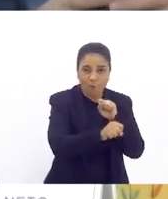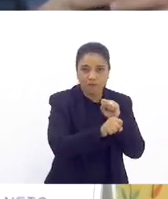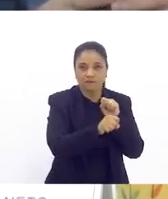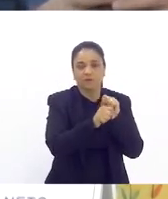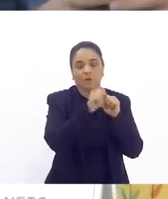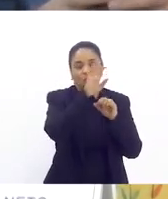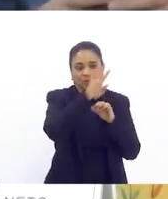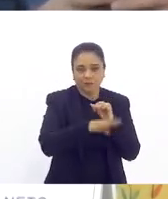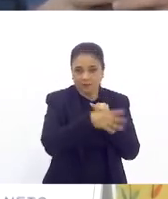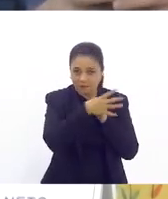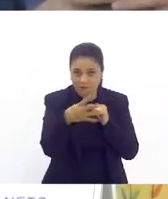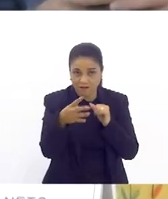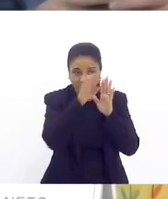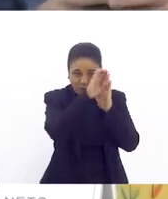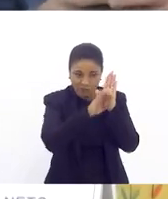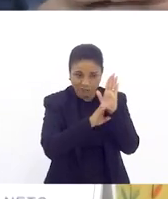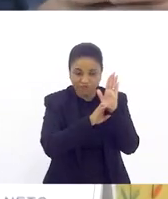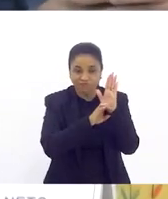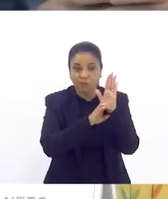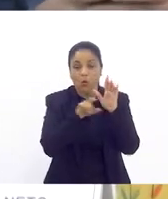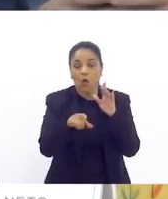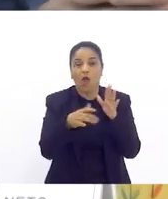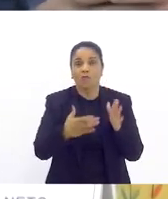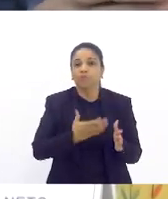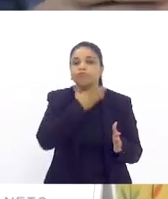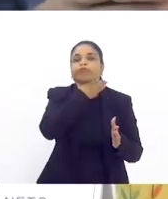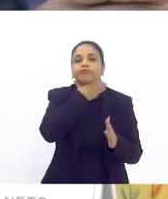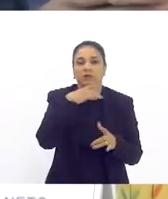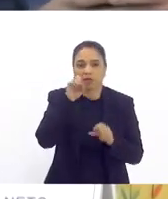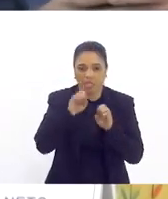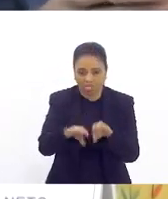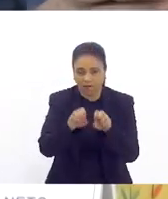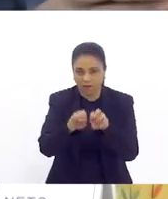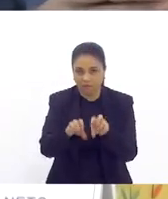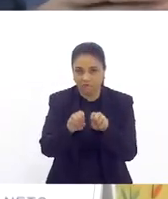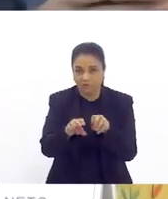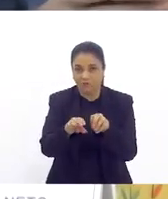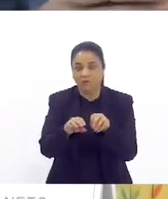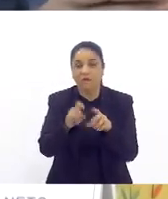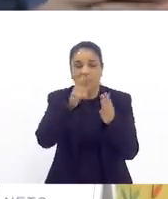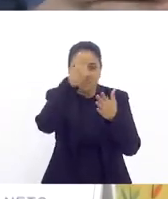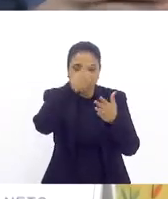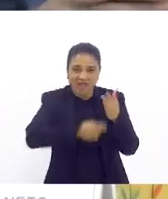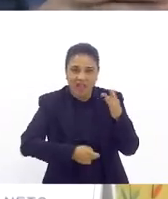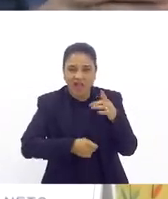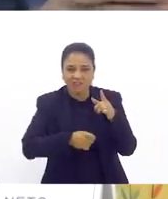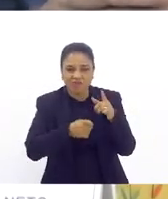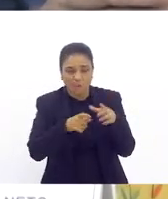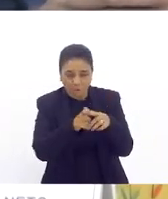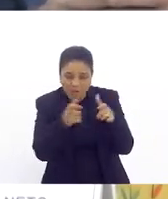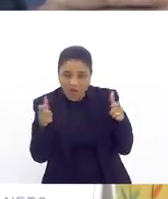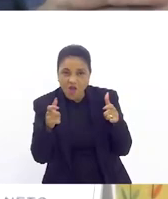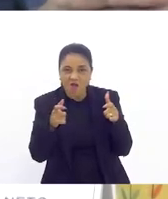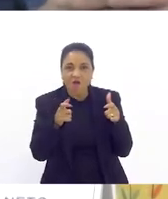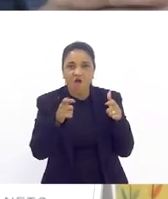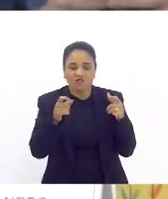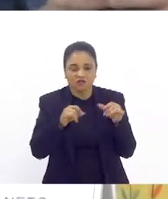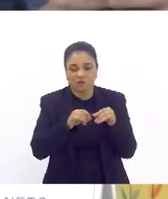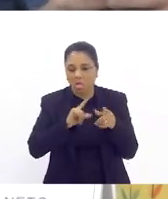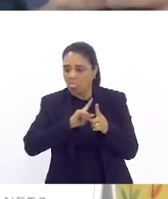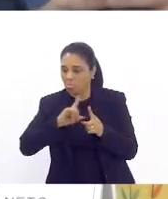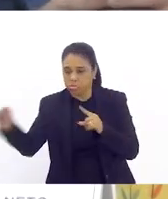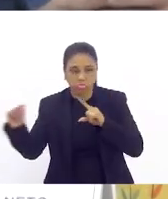médio nós teremos um colapso na educação nós caminharemos para uma ainda maior de evasão que vai impactar diretamente